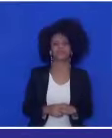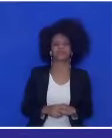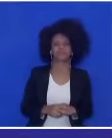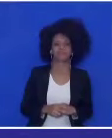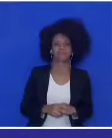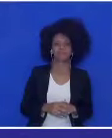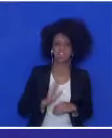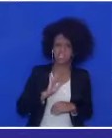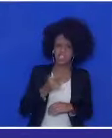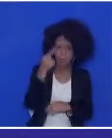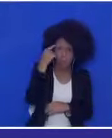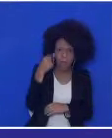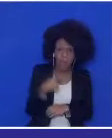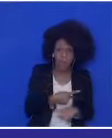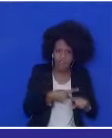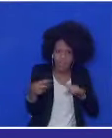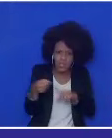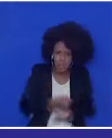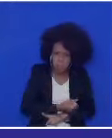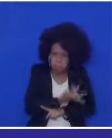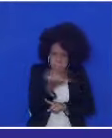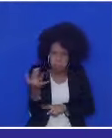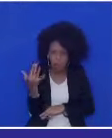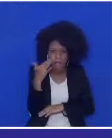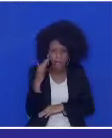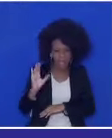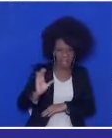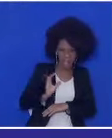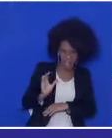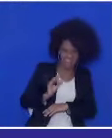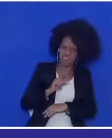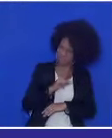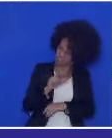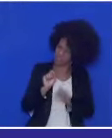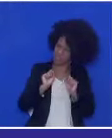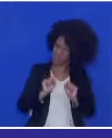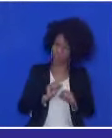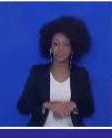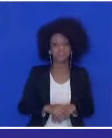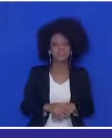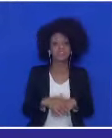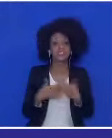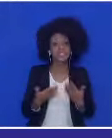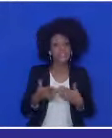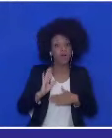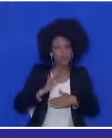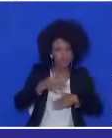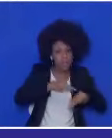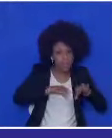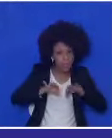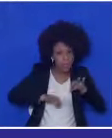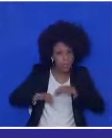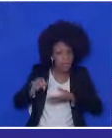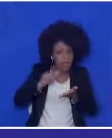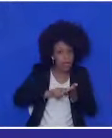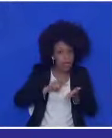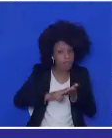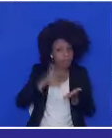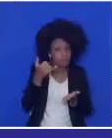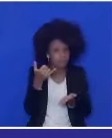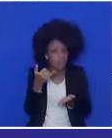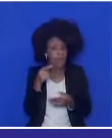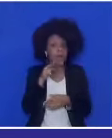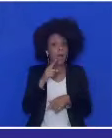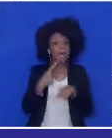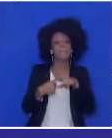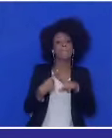R$ 2.318.069,59. Já pensou levar toda essa grana para casa? Você pode ser o novo milionário, então já se prepara aí com suas apostas em mãos, porque já